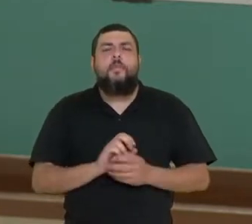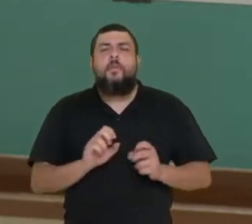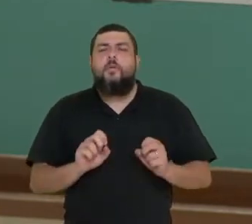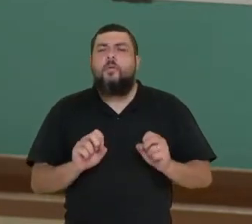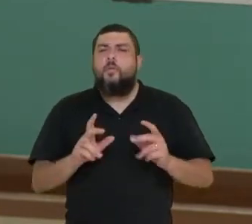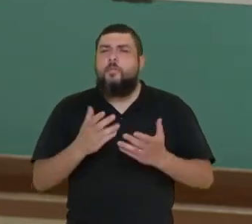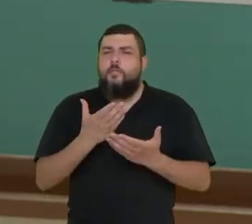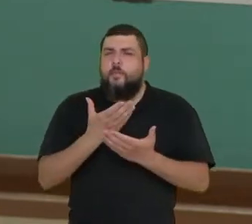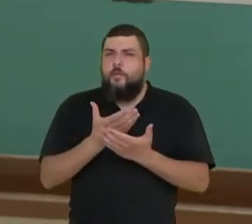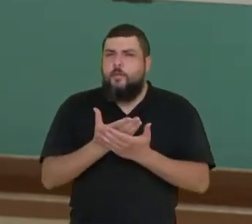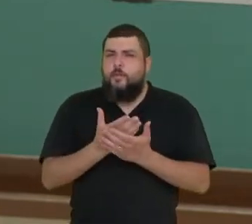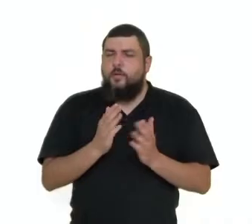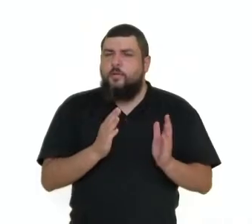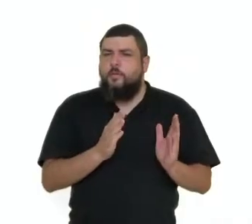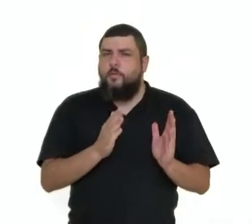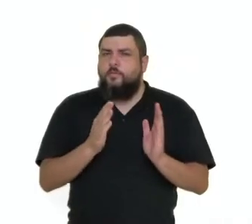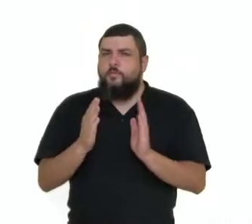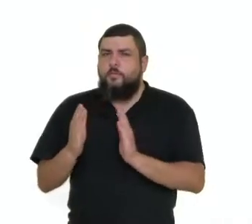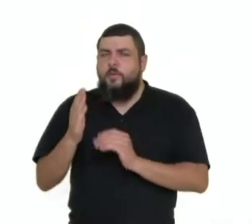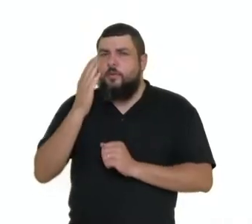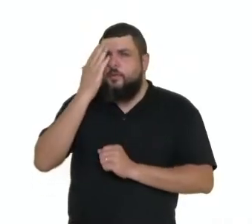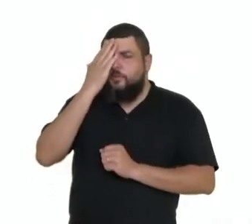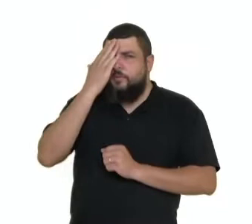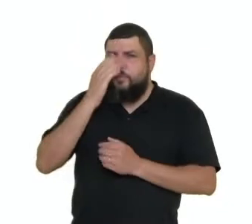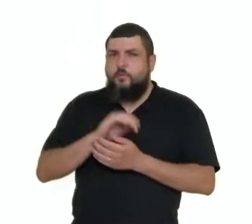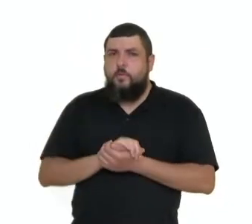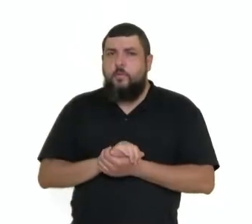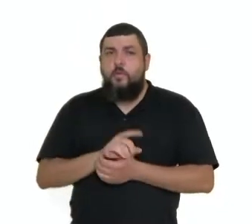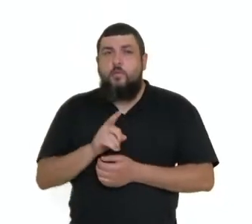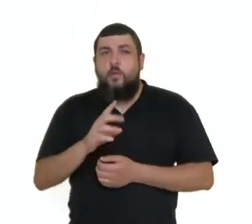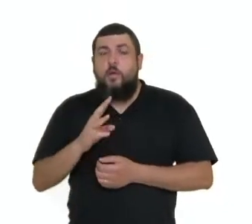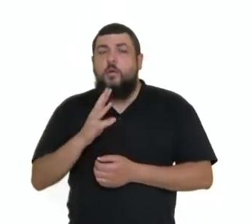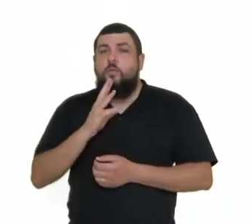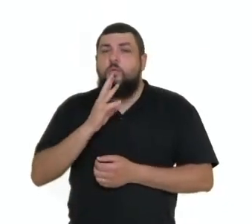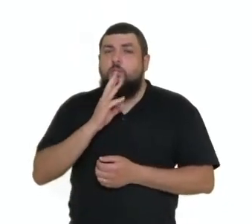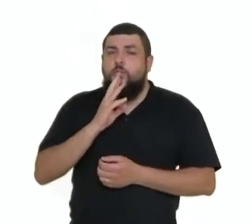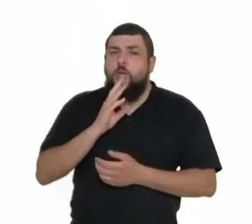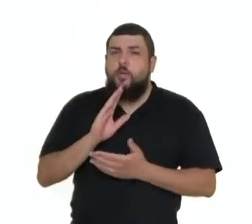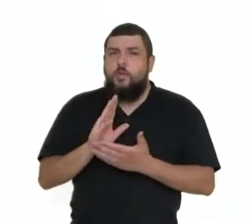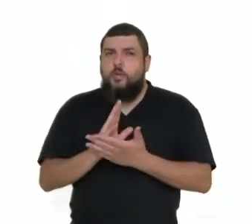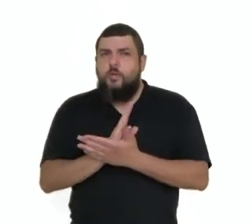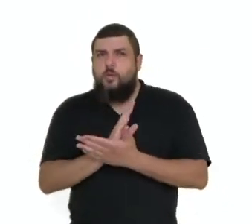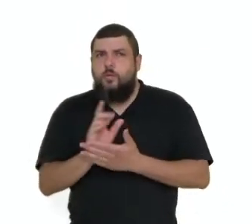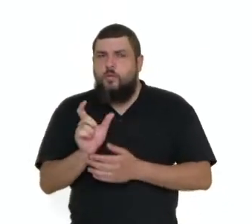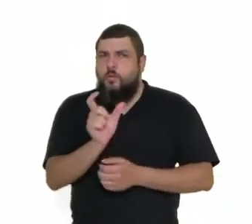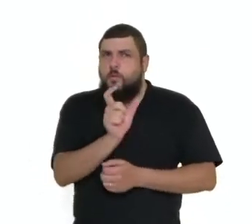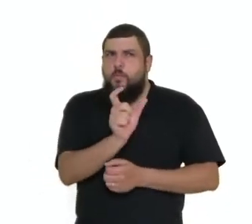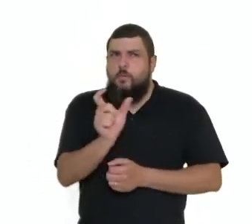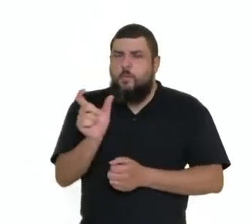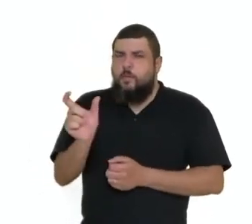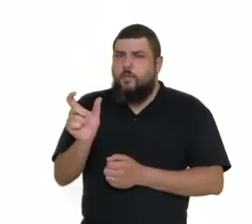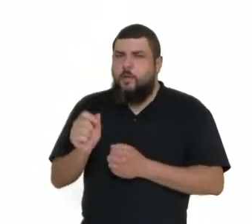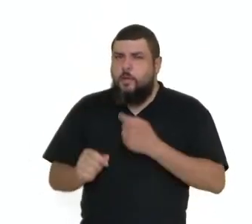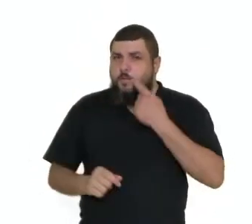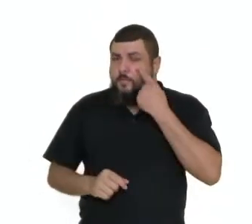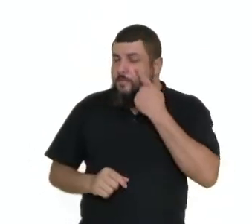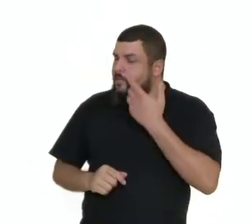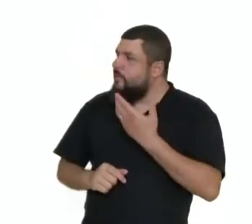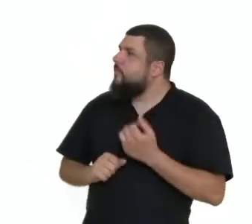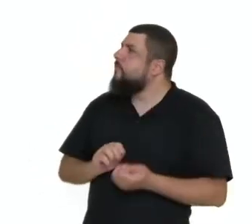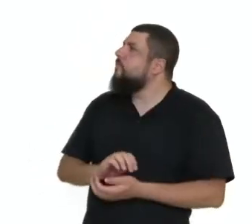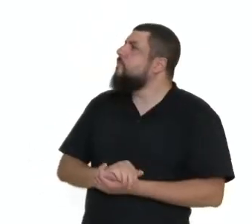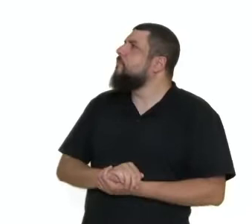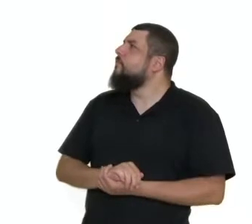aula? O que você conhece o significado físico dos conceitos das palavras-chave a seguir. Trabalho, energia potencial,